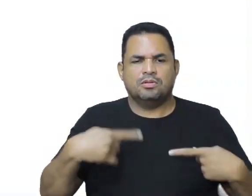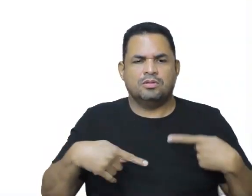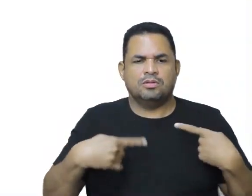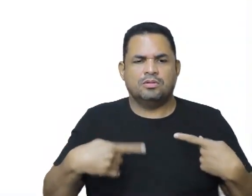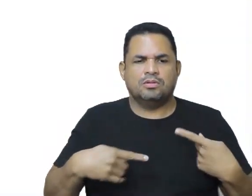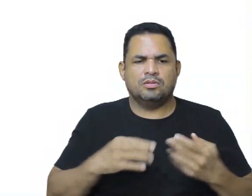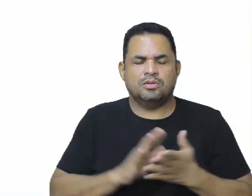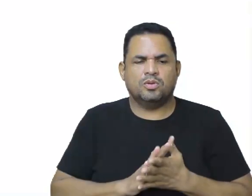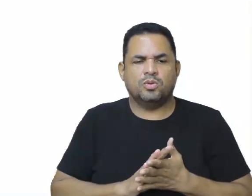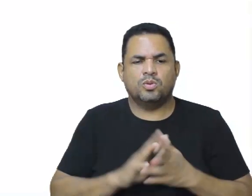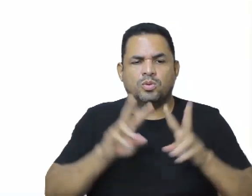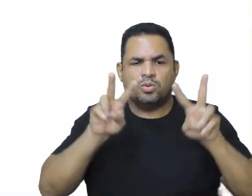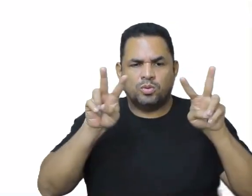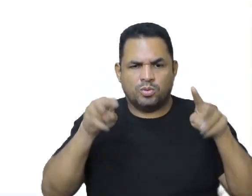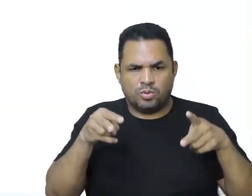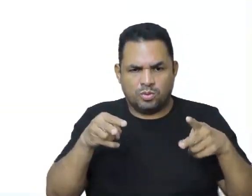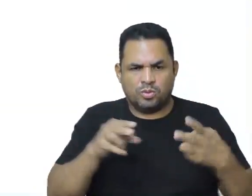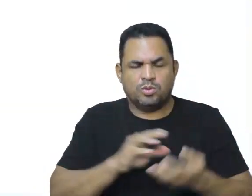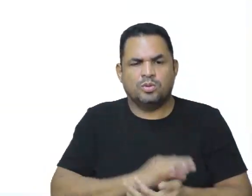a temática